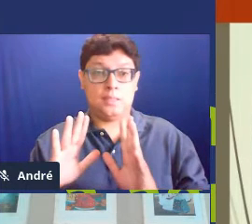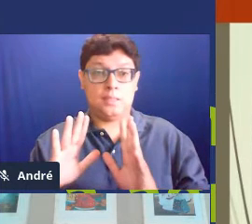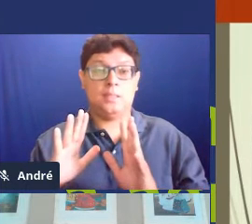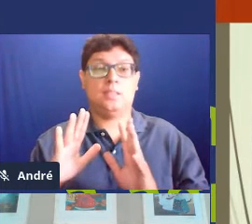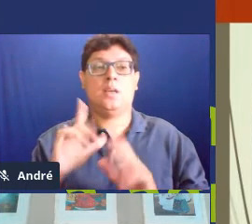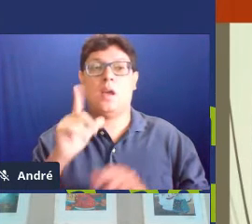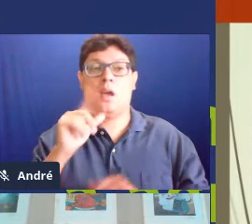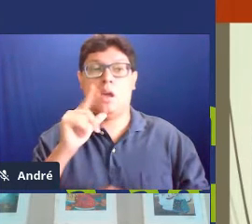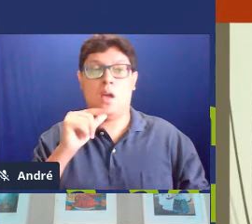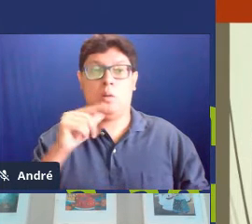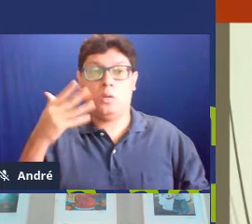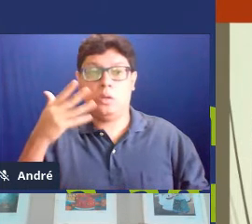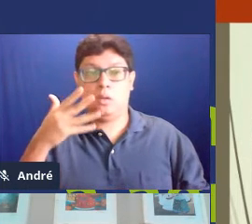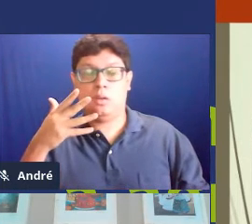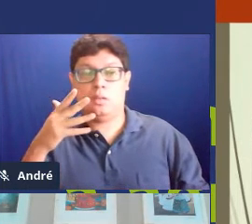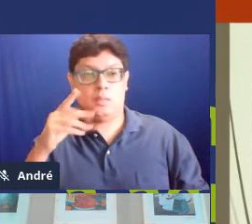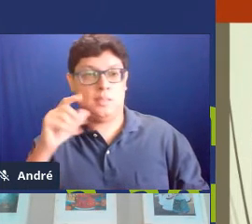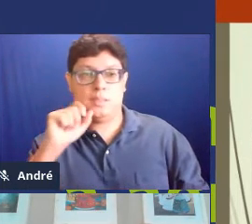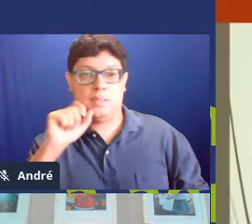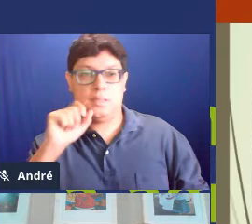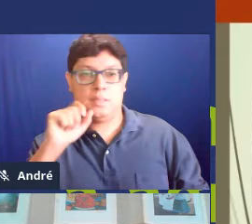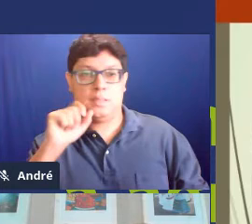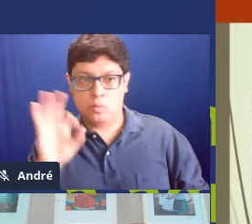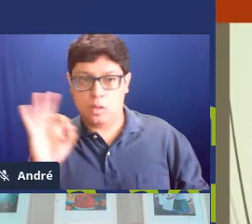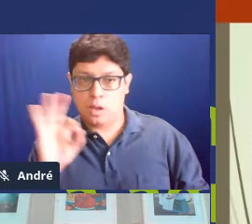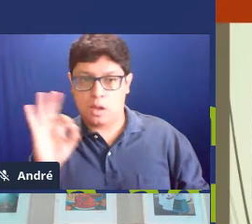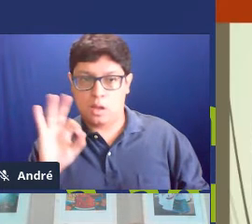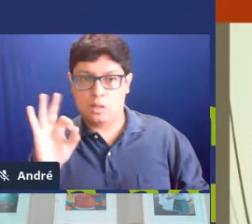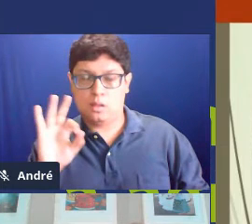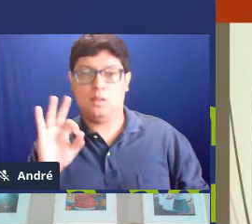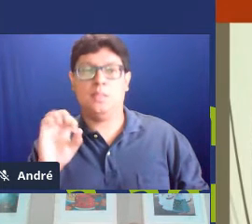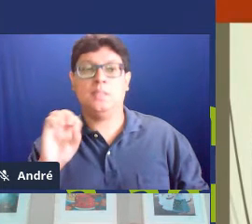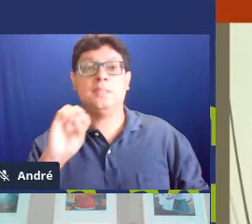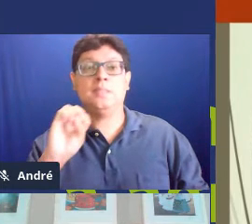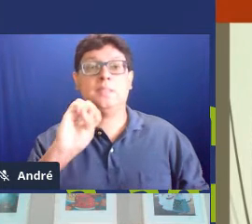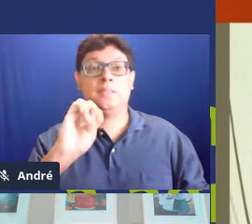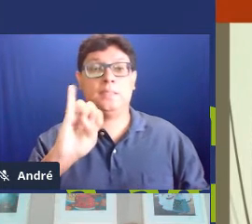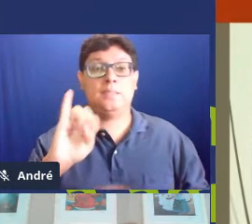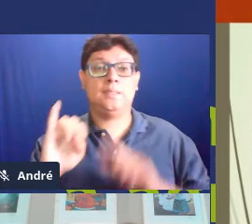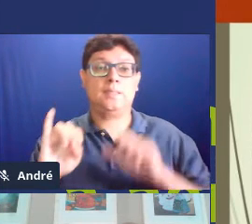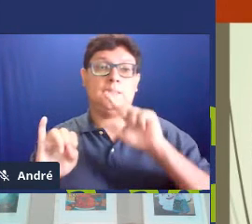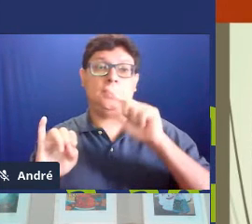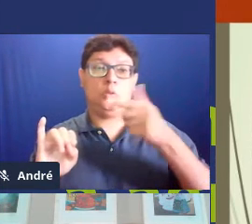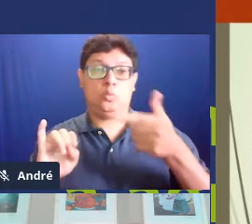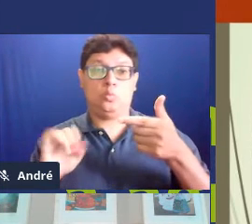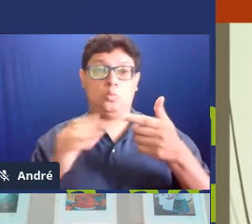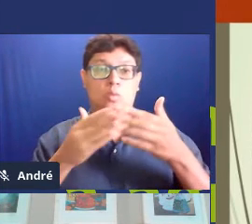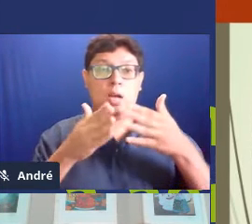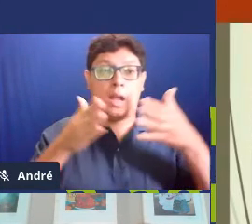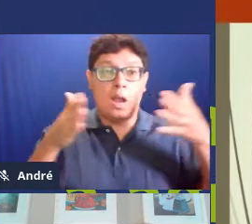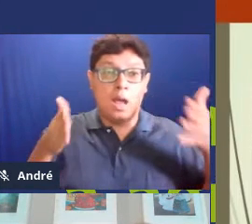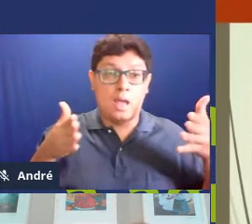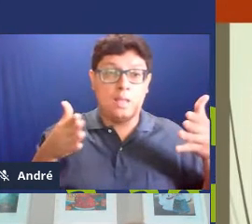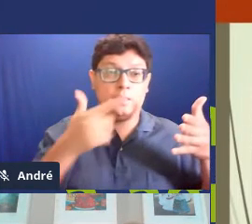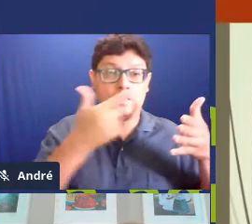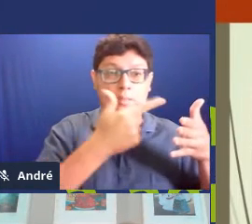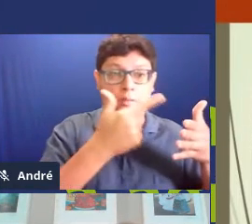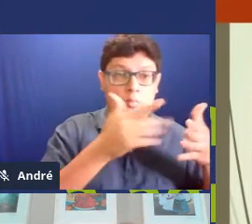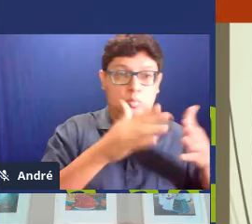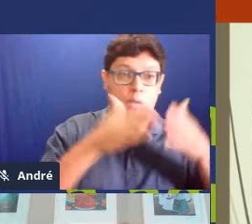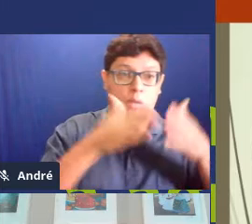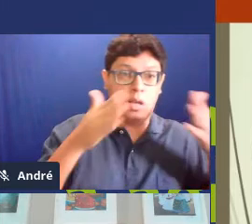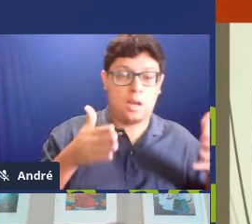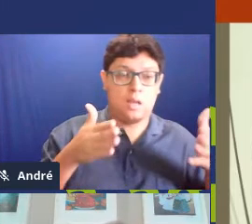tiver achado a água salobra, minimamente que seja, ela simplesmente morre. A partir do